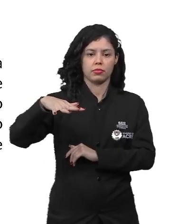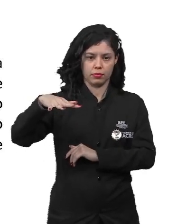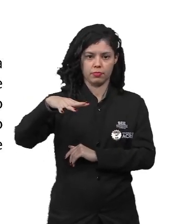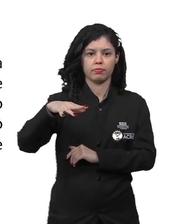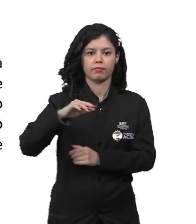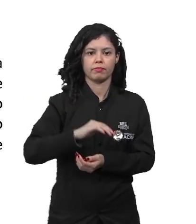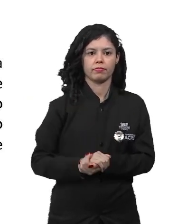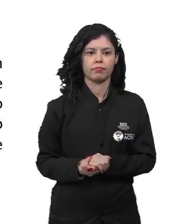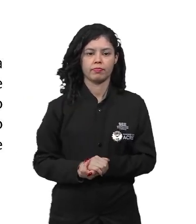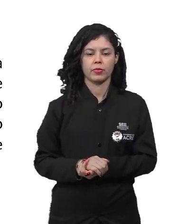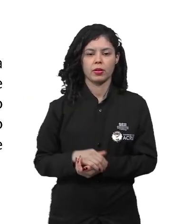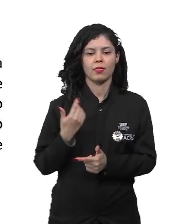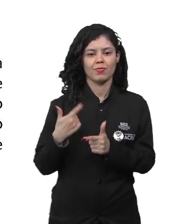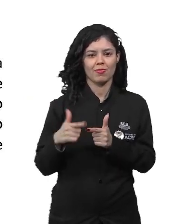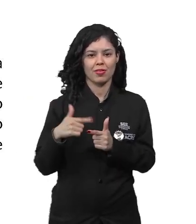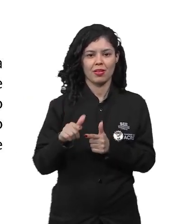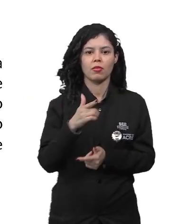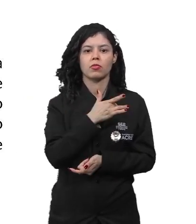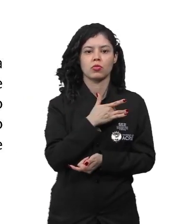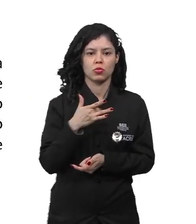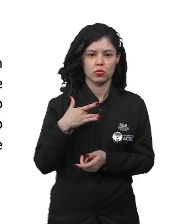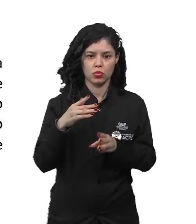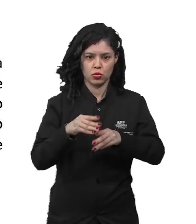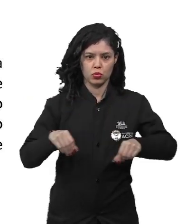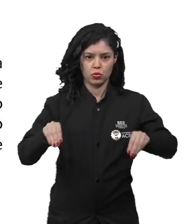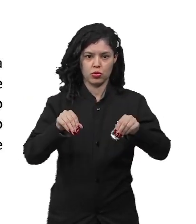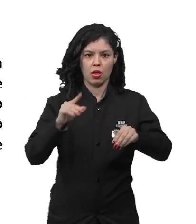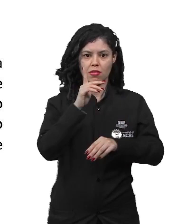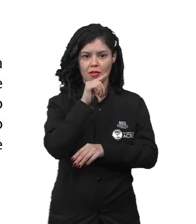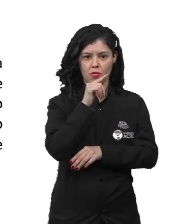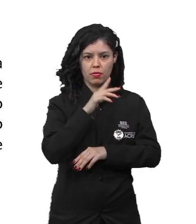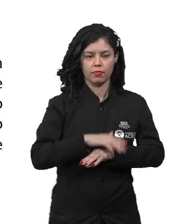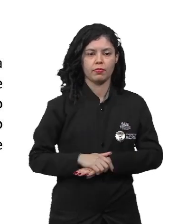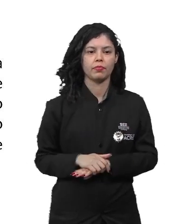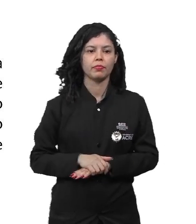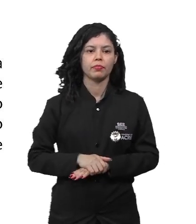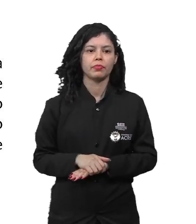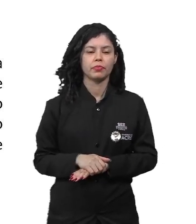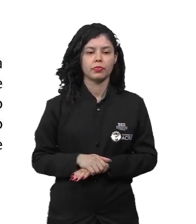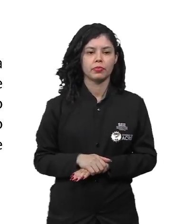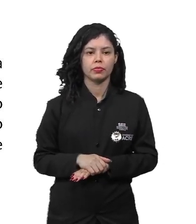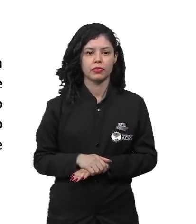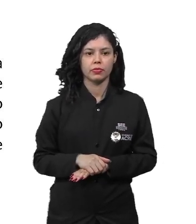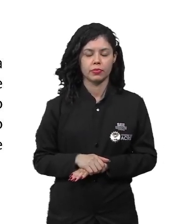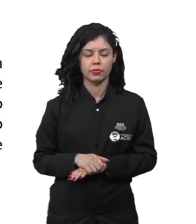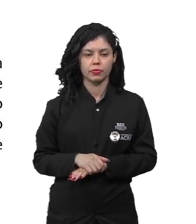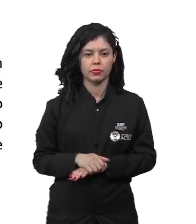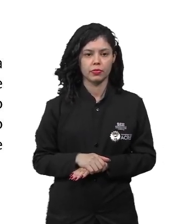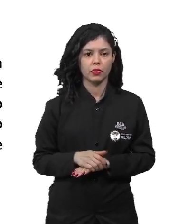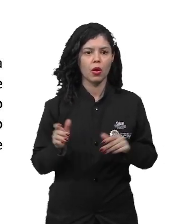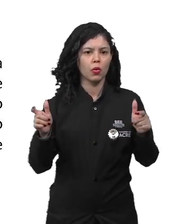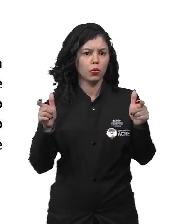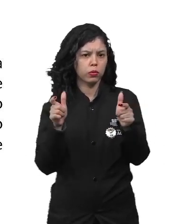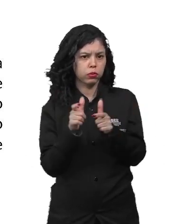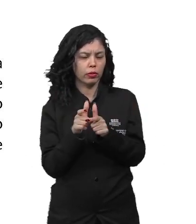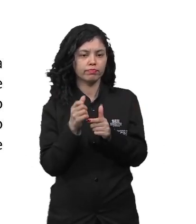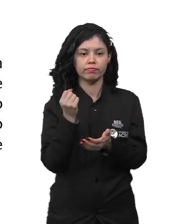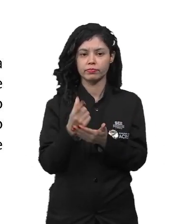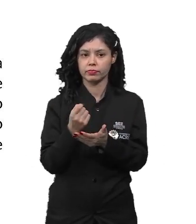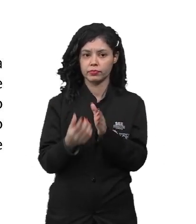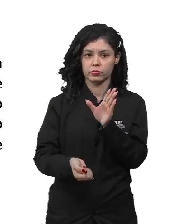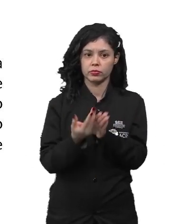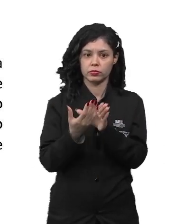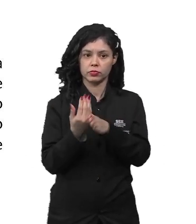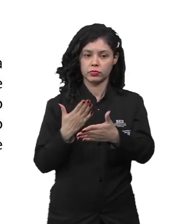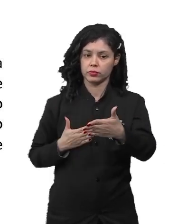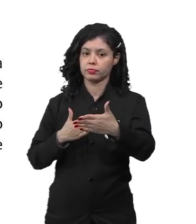aqueles que são prejudiciais para o solo e água, tá? Ele reduz os custos de